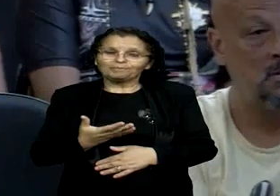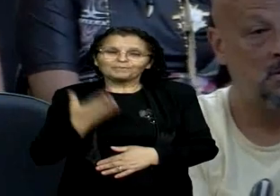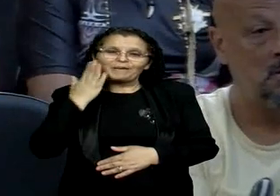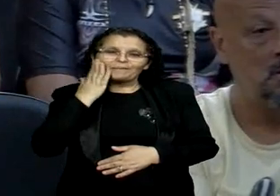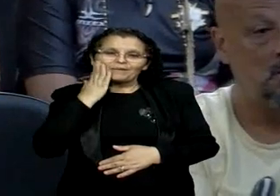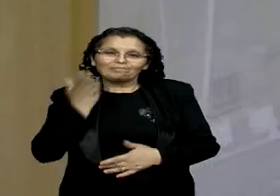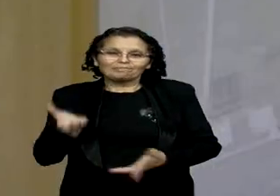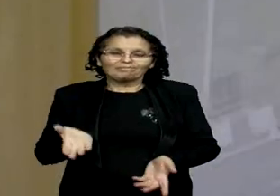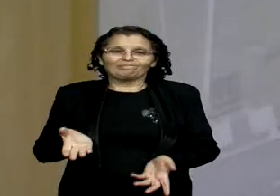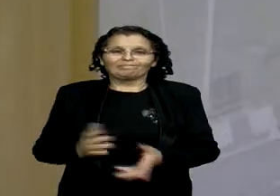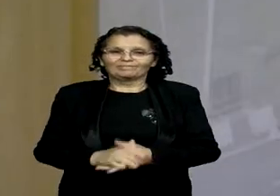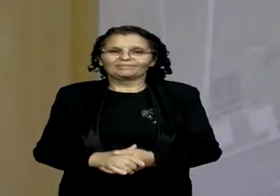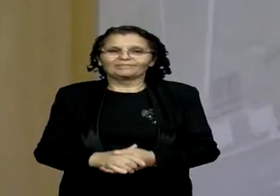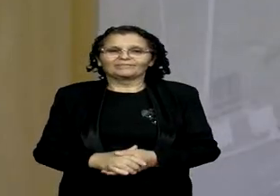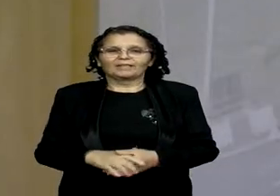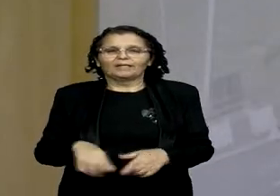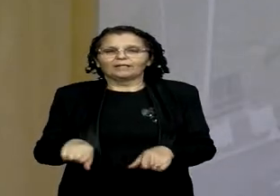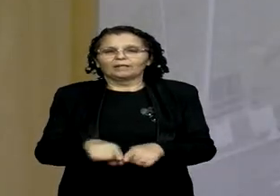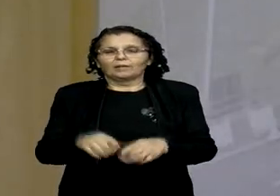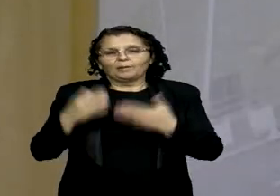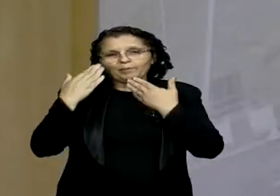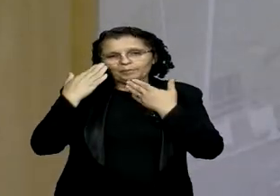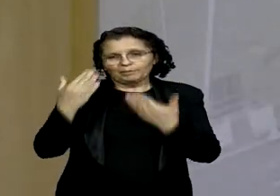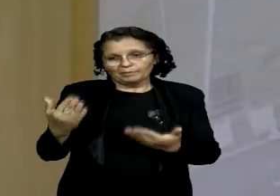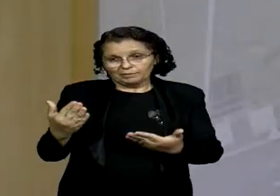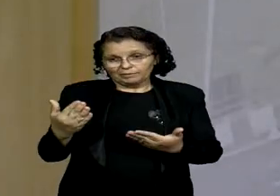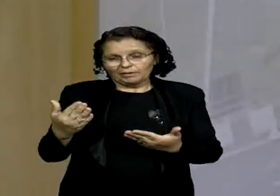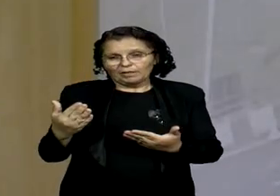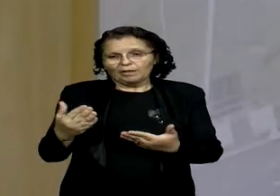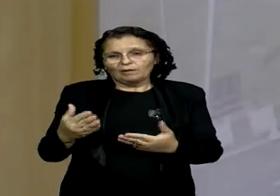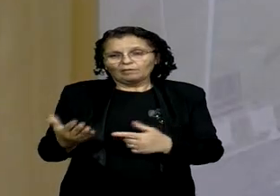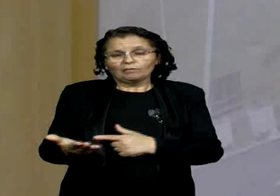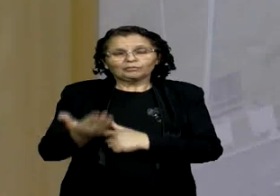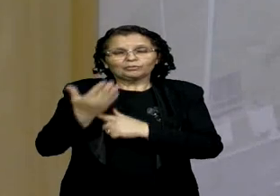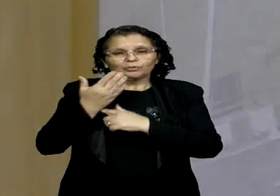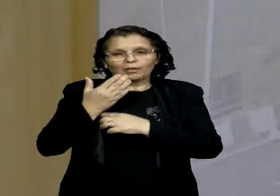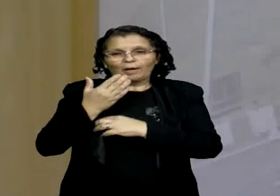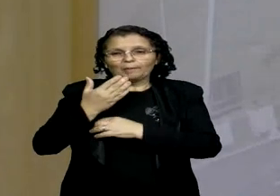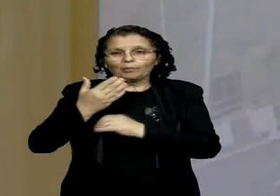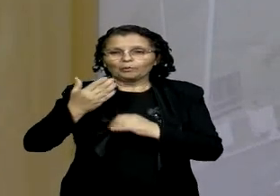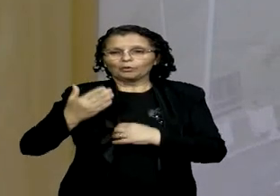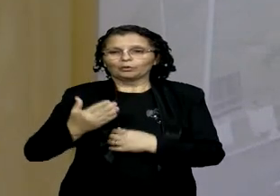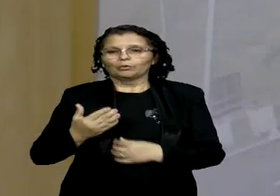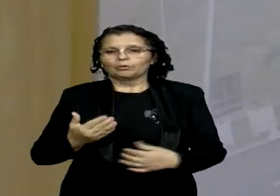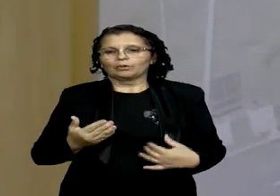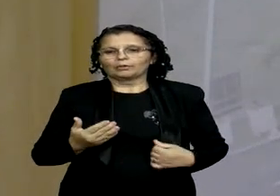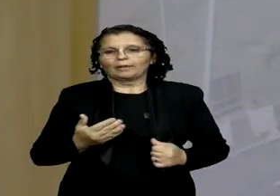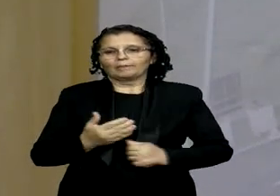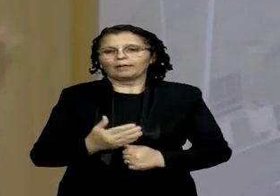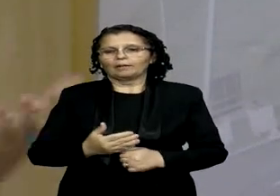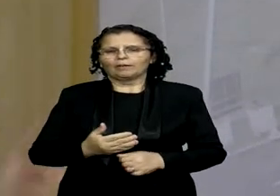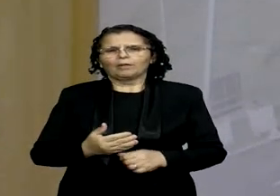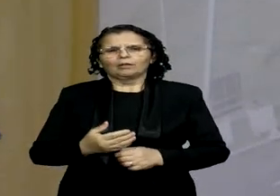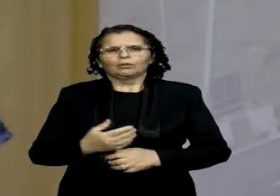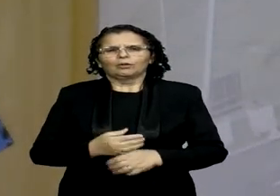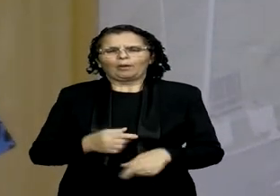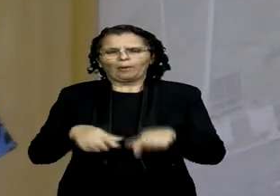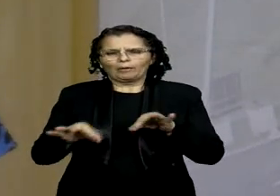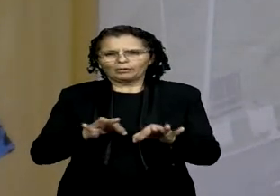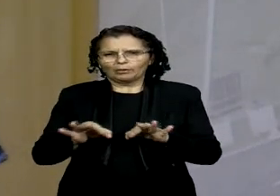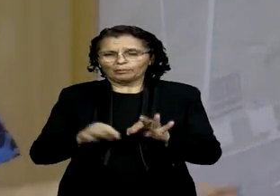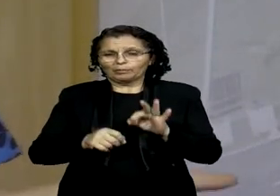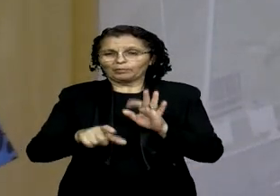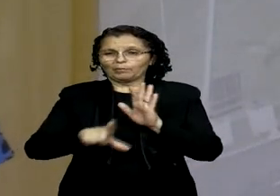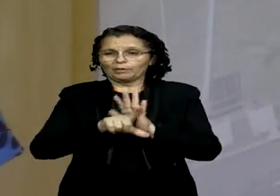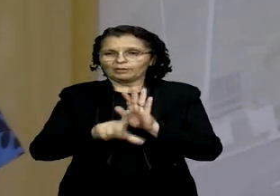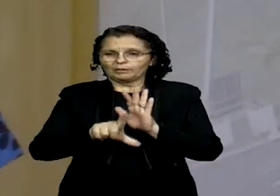E dizer que, muito obrigado, Josi, você vai contribuir muito com o seu trabalho, não só para nós, na elaboração de um projeto